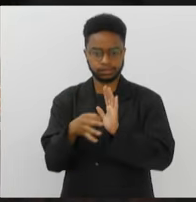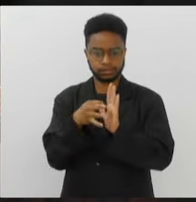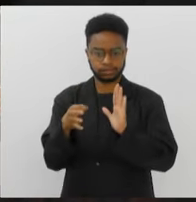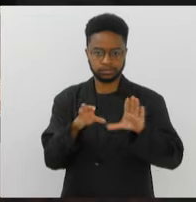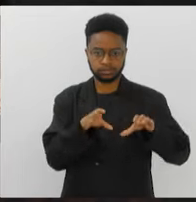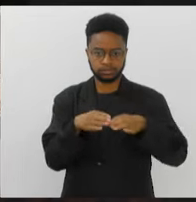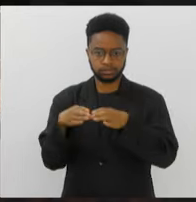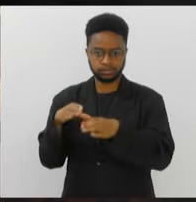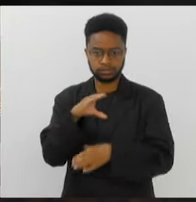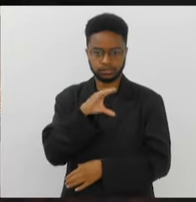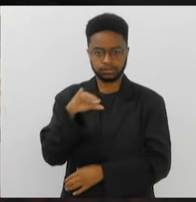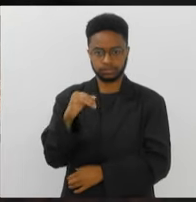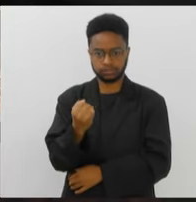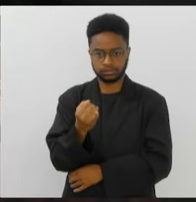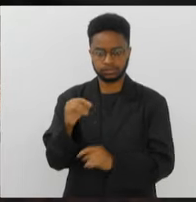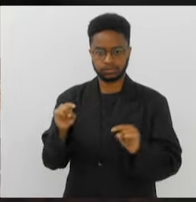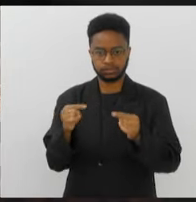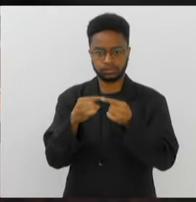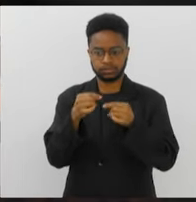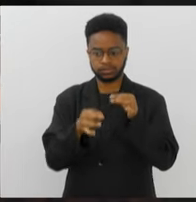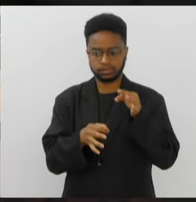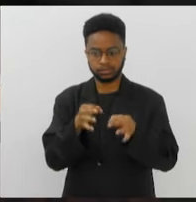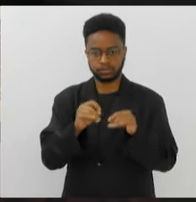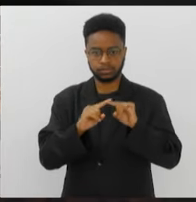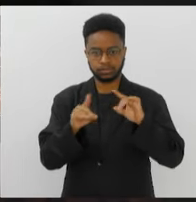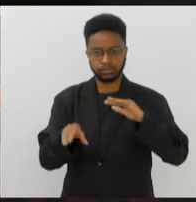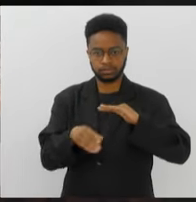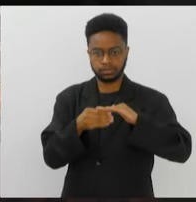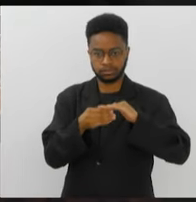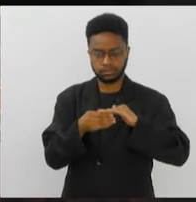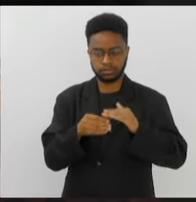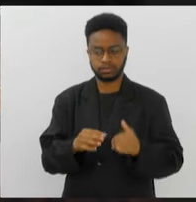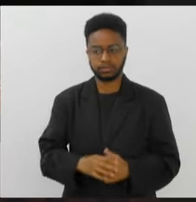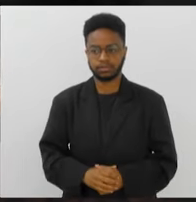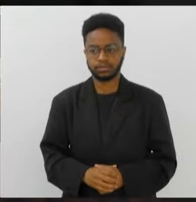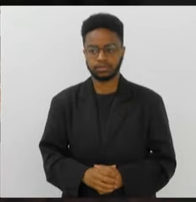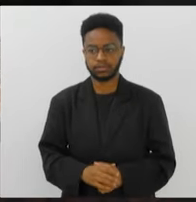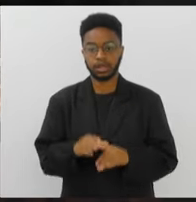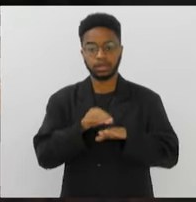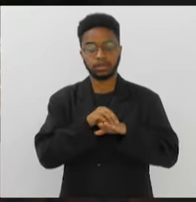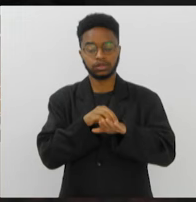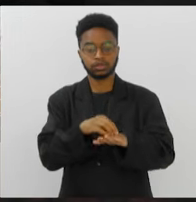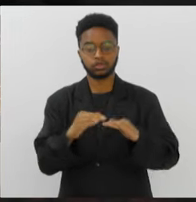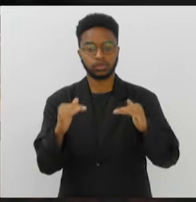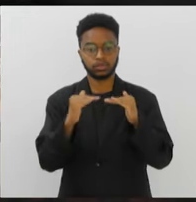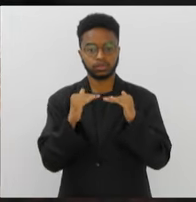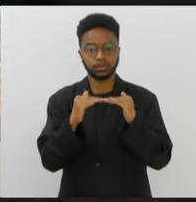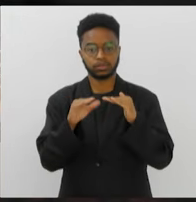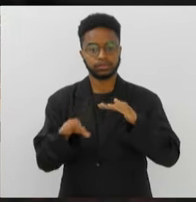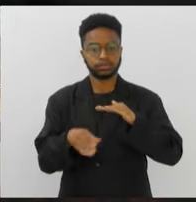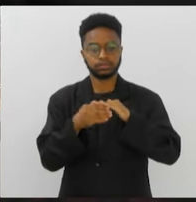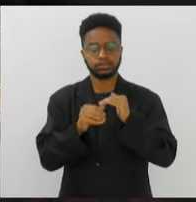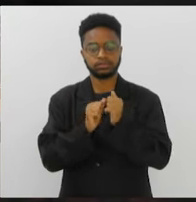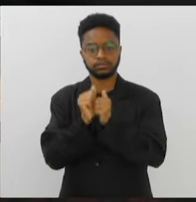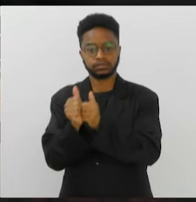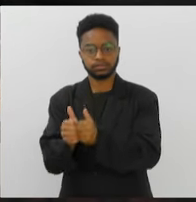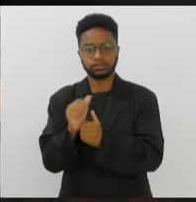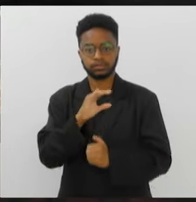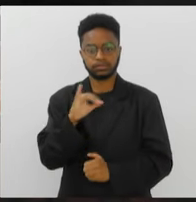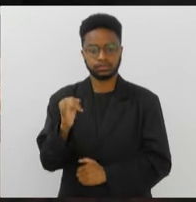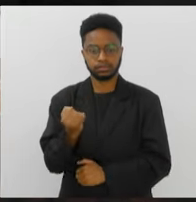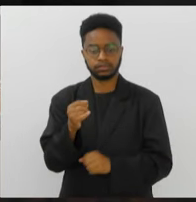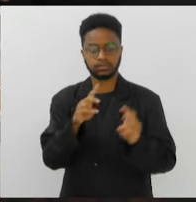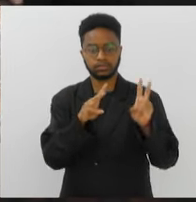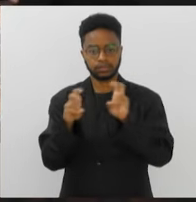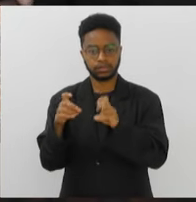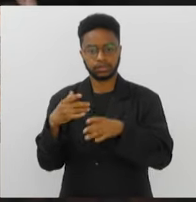comissões Constituição e Justiça pela juridicidade com emendas, transporte favorável com as emendas da CCJ, assuntos